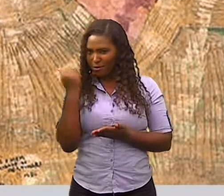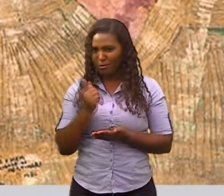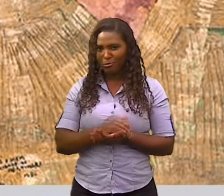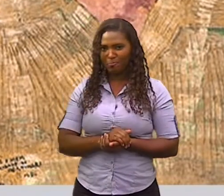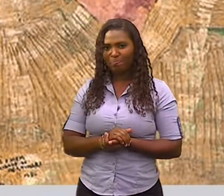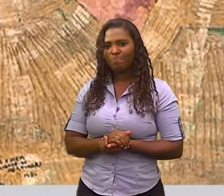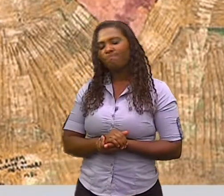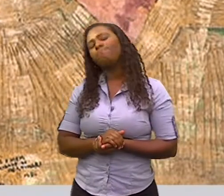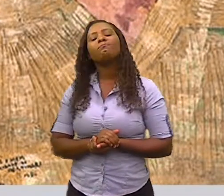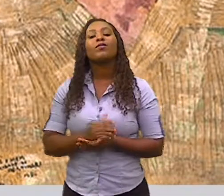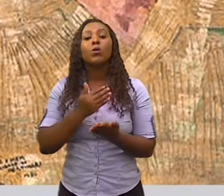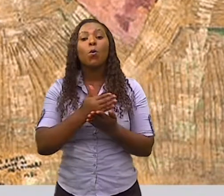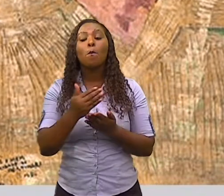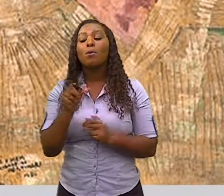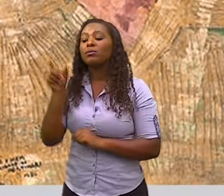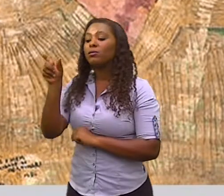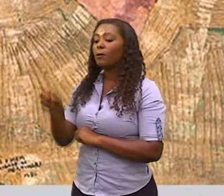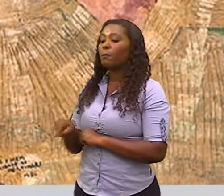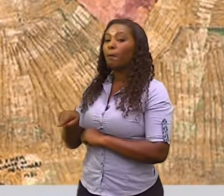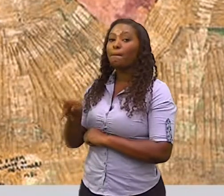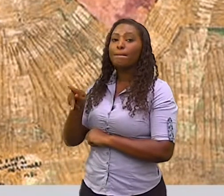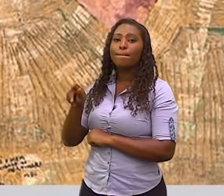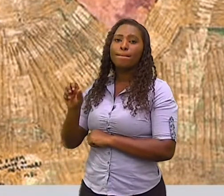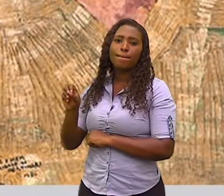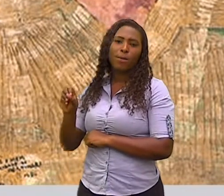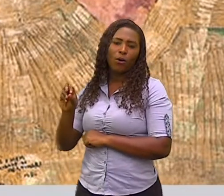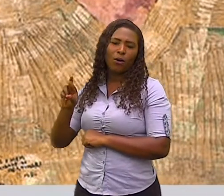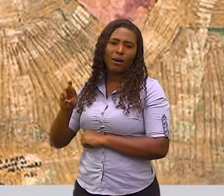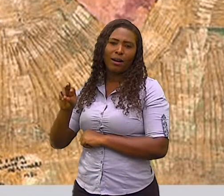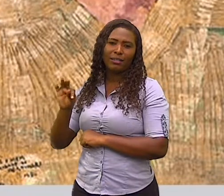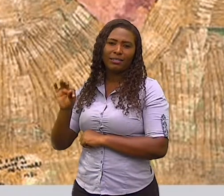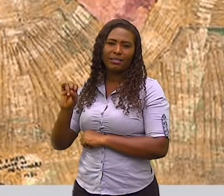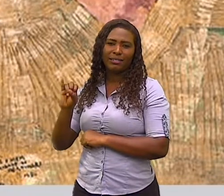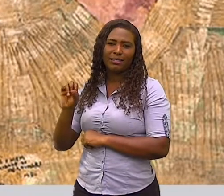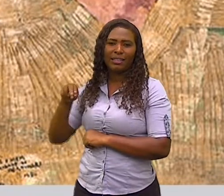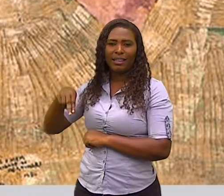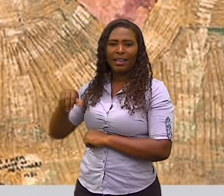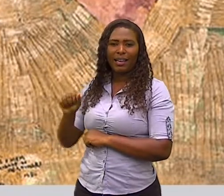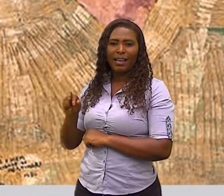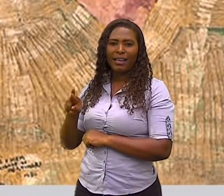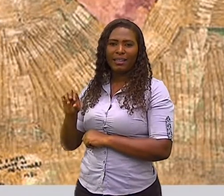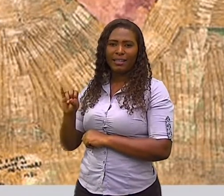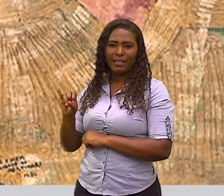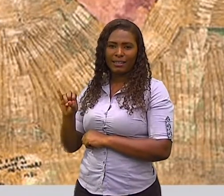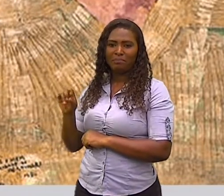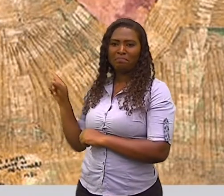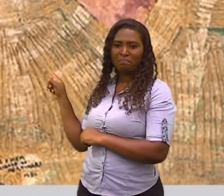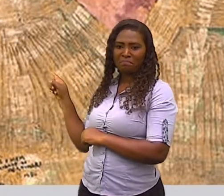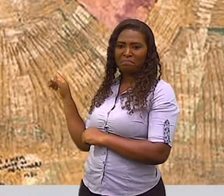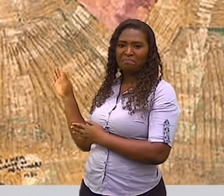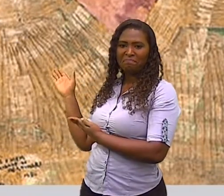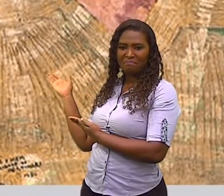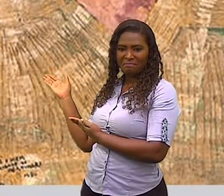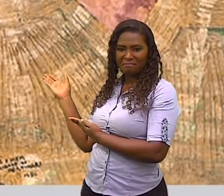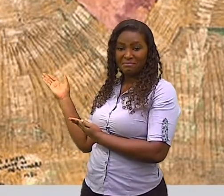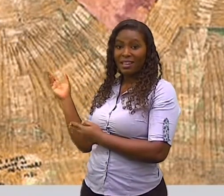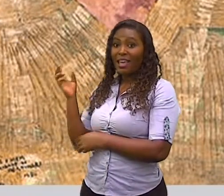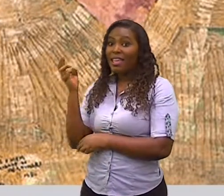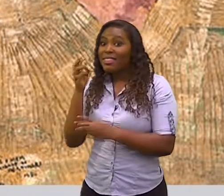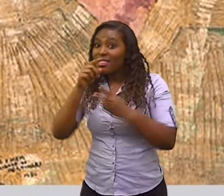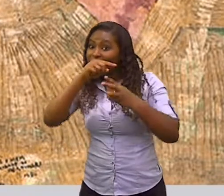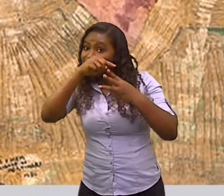vamos, começando por Portinari, que está logo aqui atrás, onde você o vê em uma fotografia e